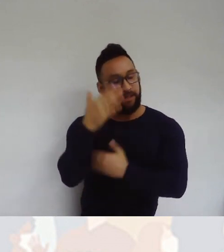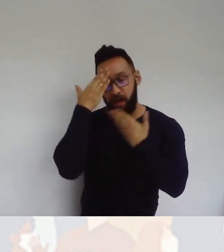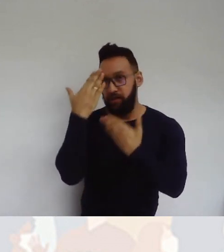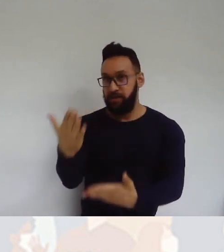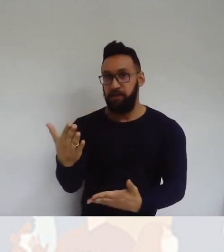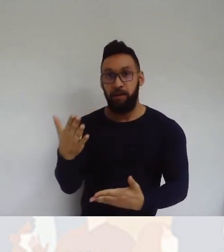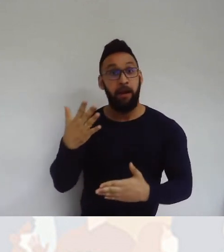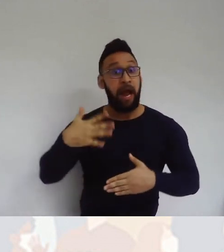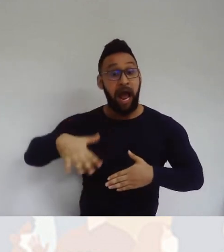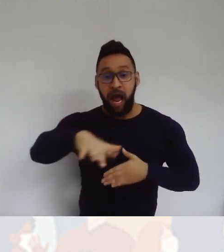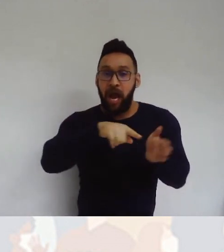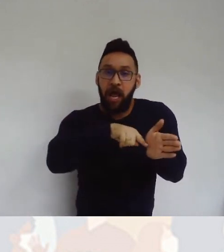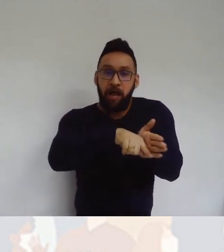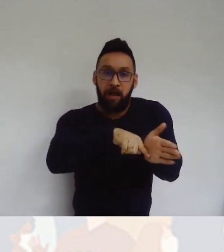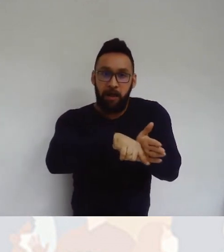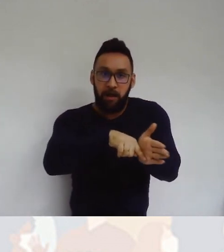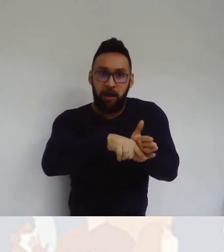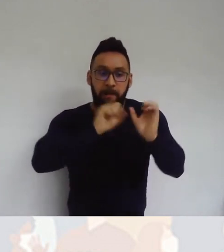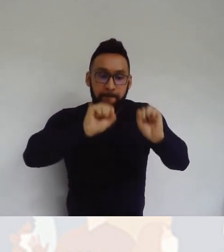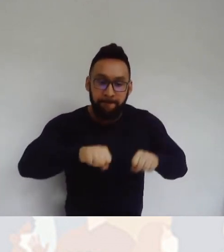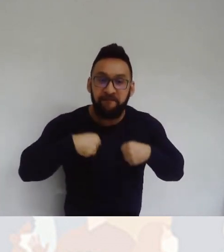muito, porque